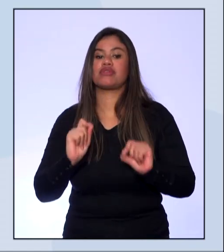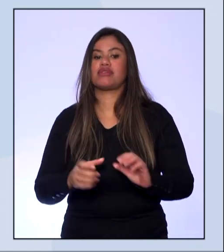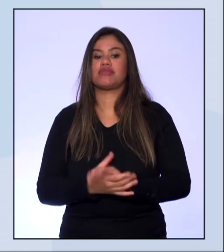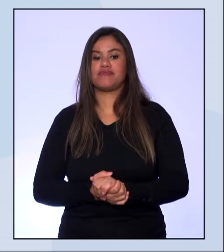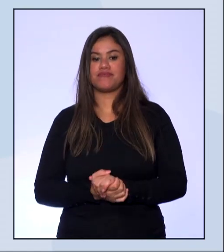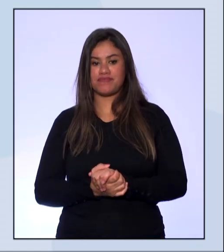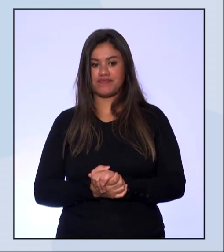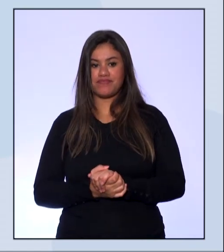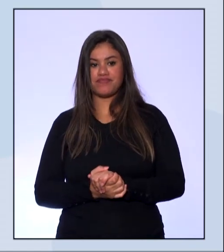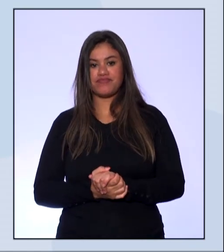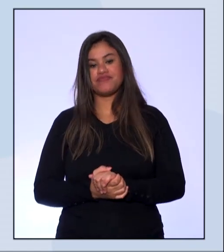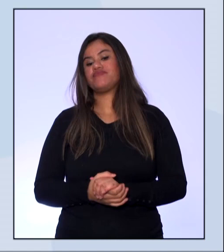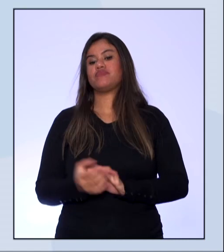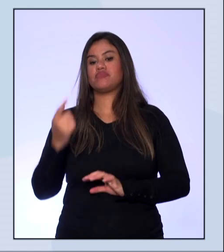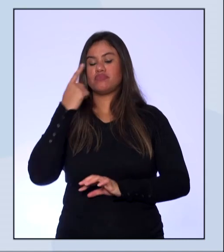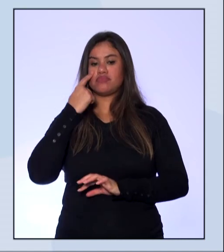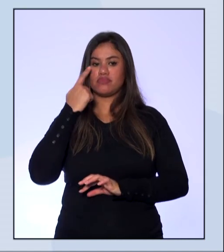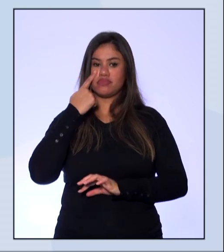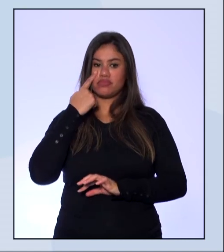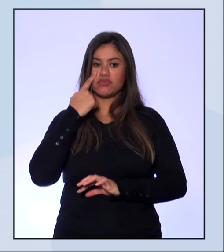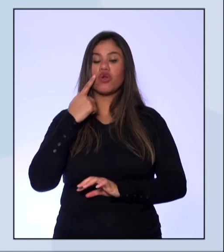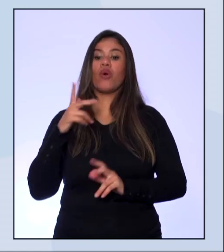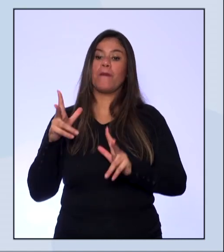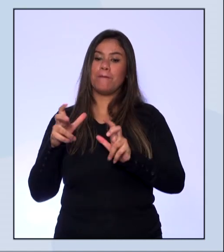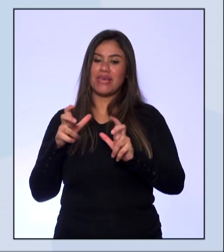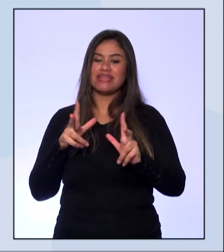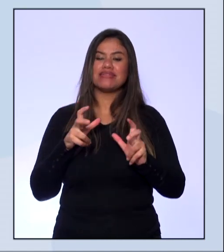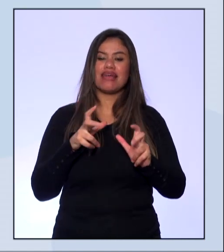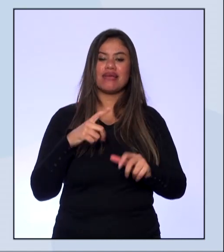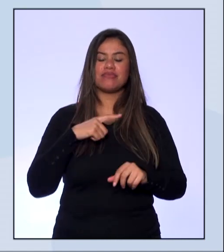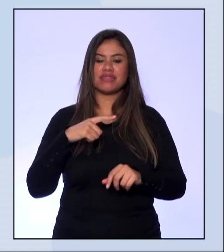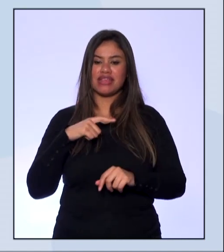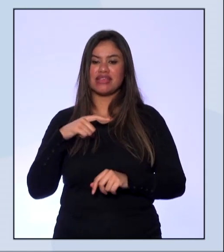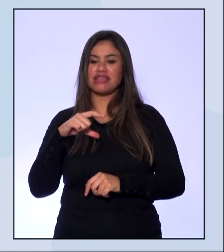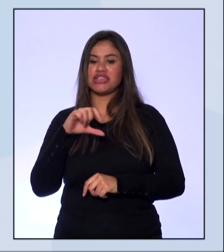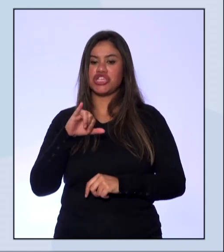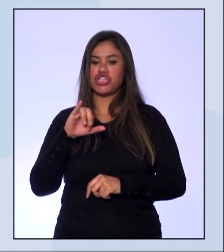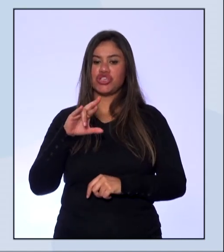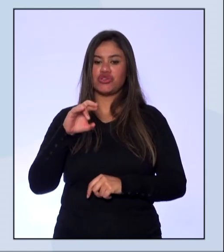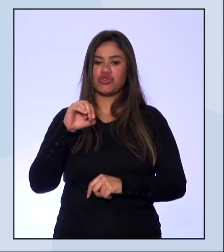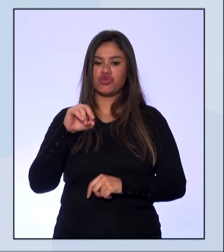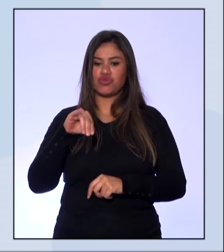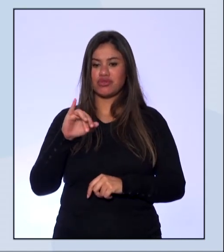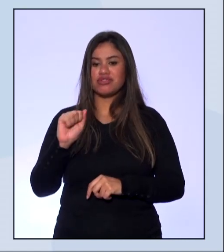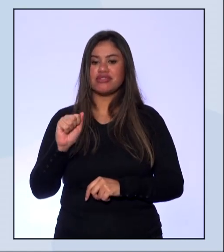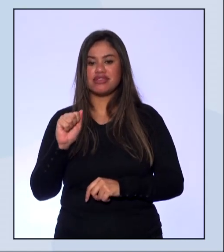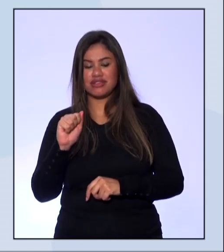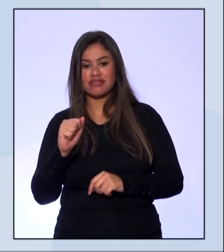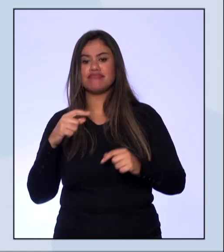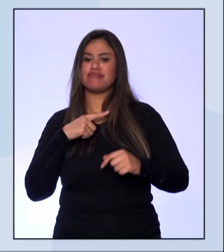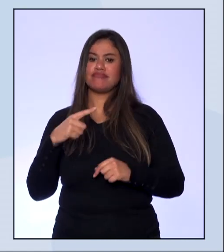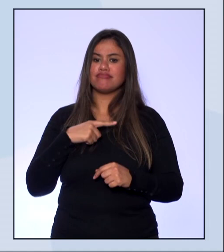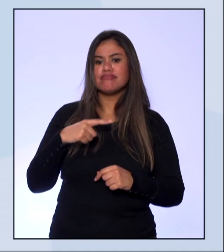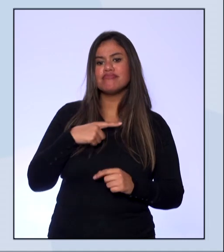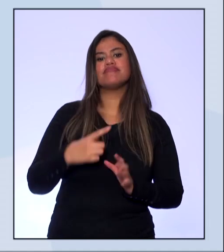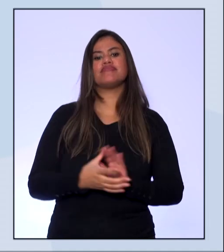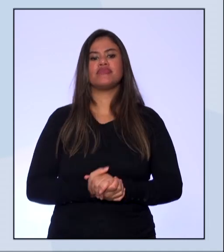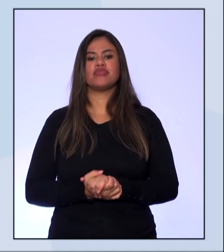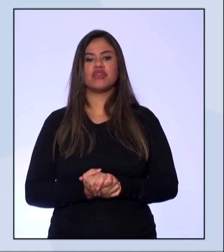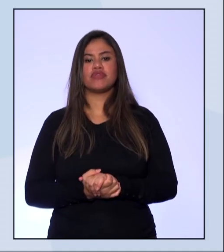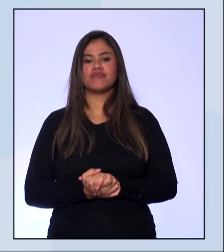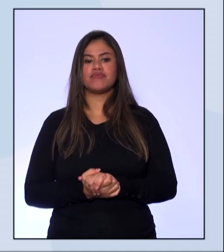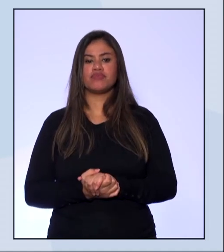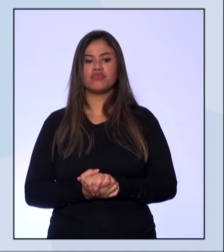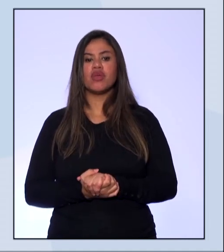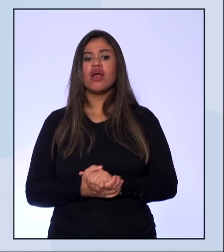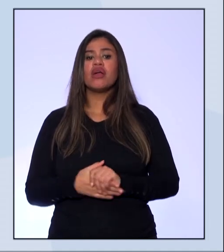que há uma ironia. A resposta que eu dei agora. Quando os elementos verbais e não verbais no texto se articulam. Por que que